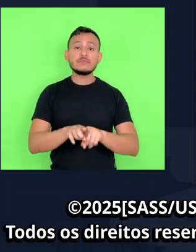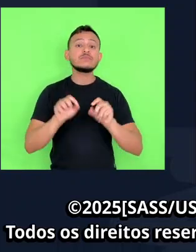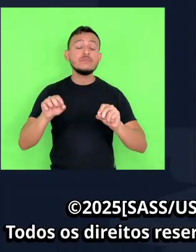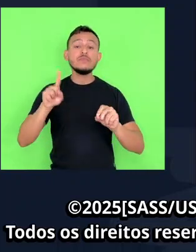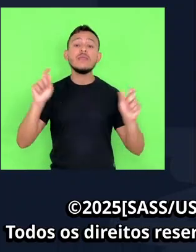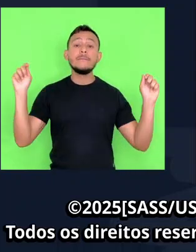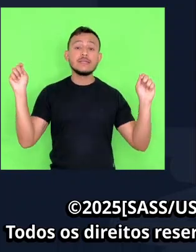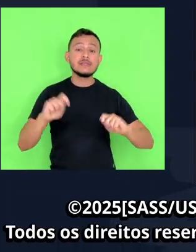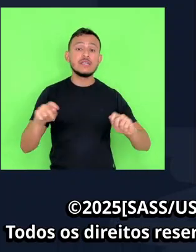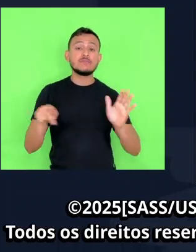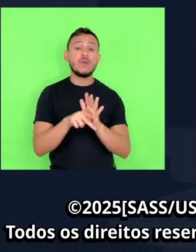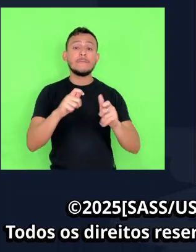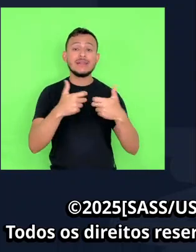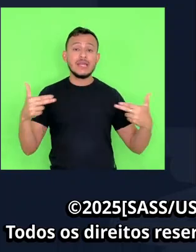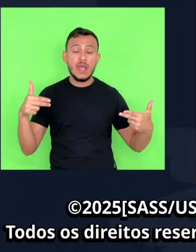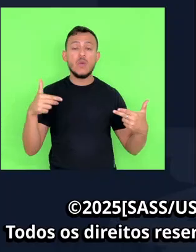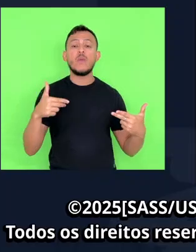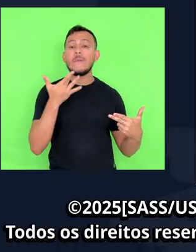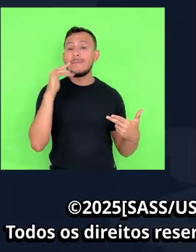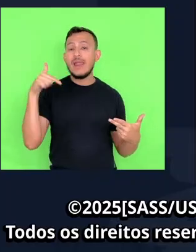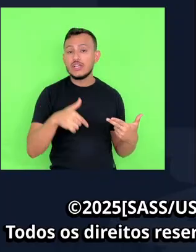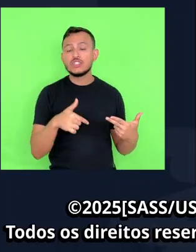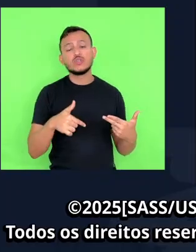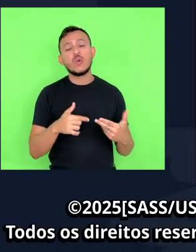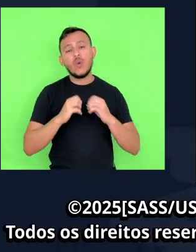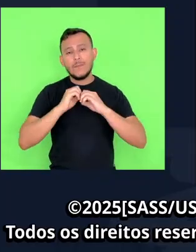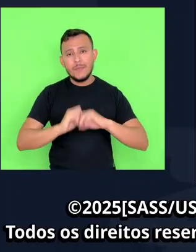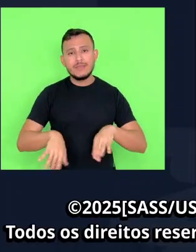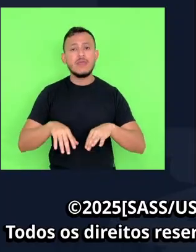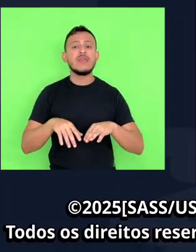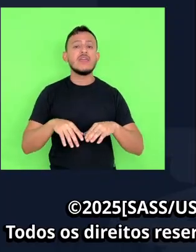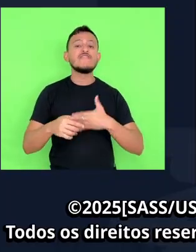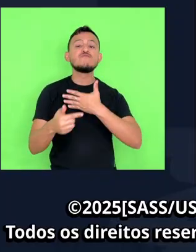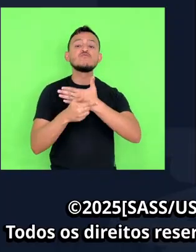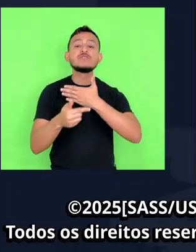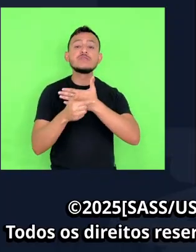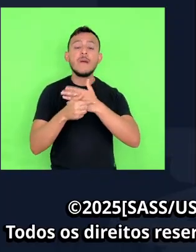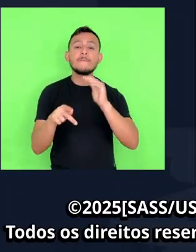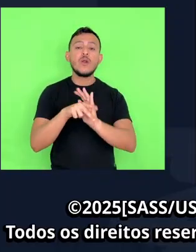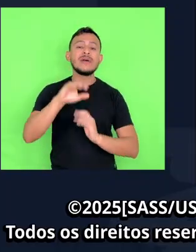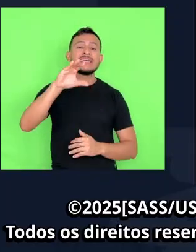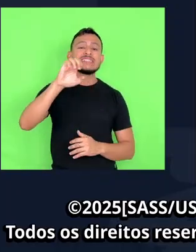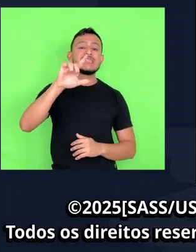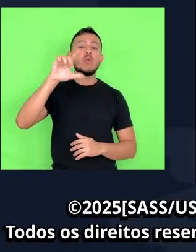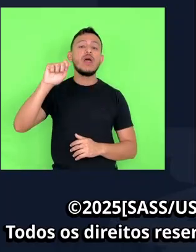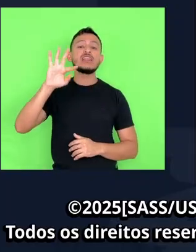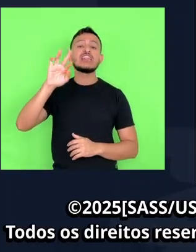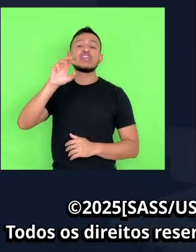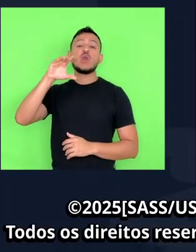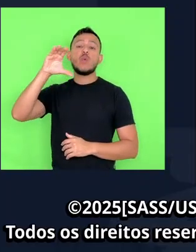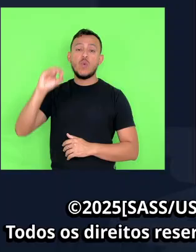é a capacidade desses materiais, os microplásticos, comprometer as funções das células tronco da medula óssea,